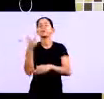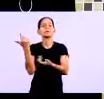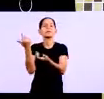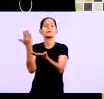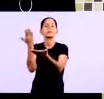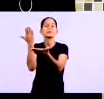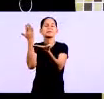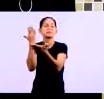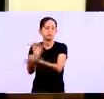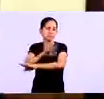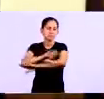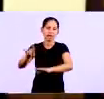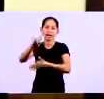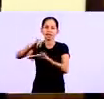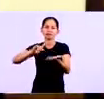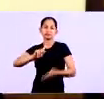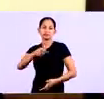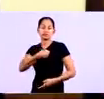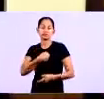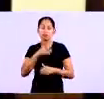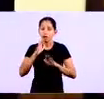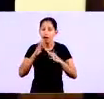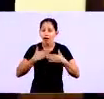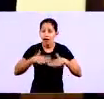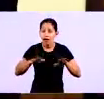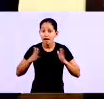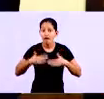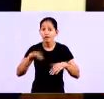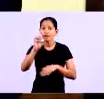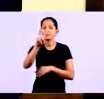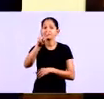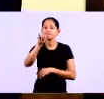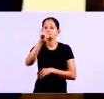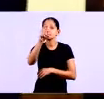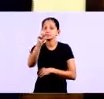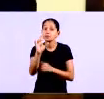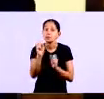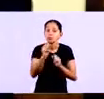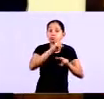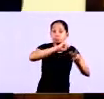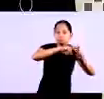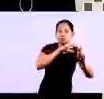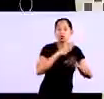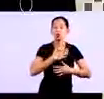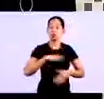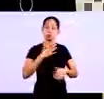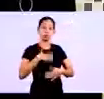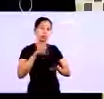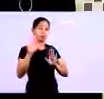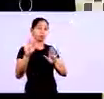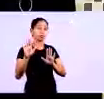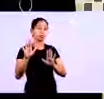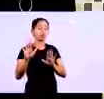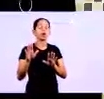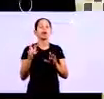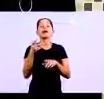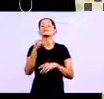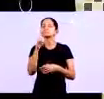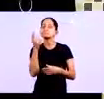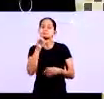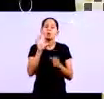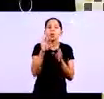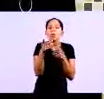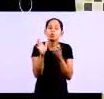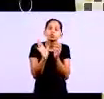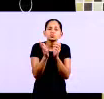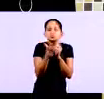de emitir nota fiscal, entendeu? Isso é evasão fiscal, e se te pegam, dá até cadeia. E eu que não vou te tirar de lá. Mas não tem nenhum outro jeito não,